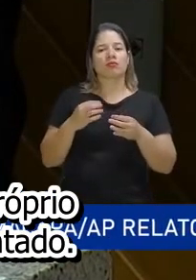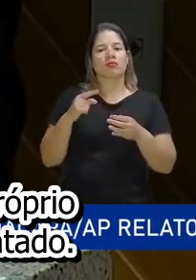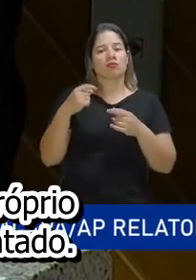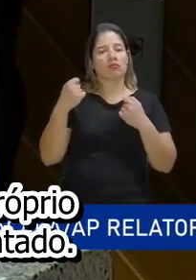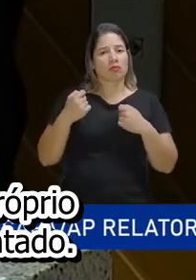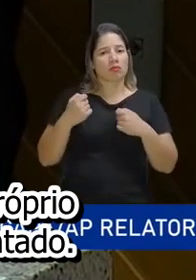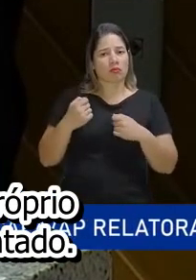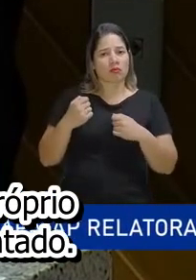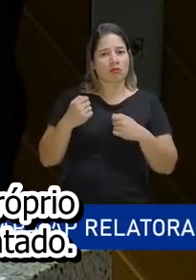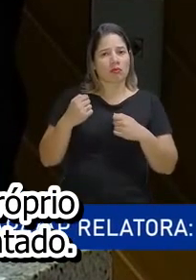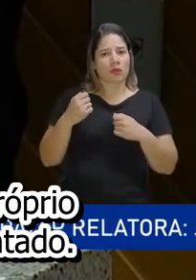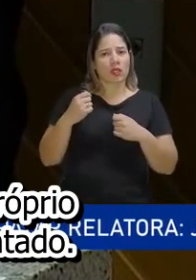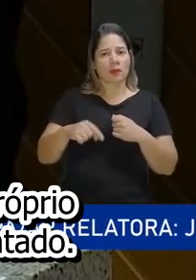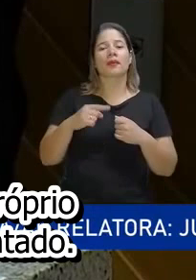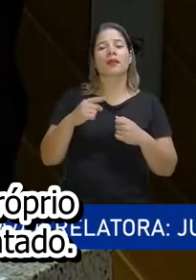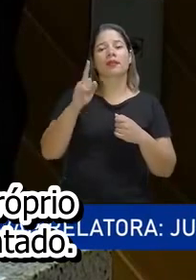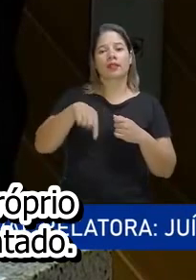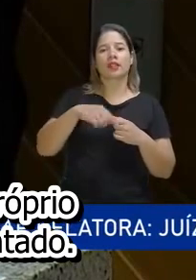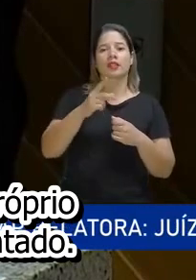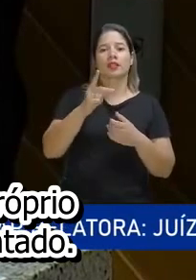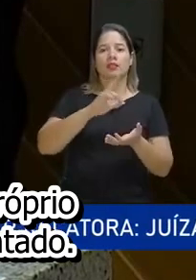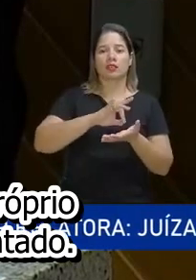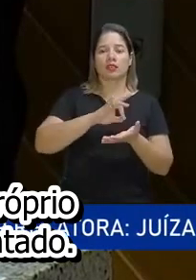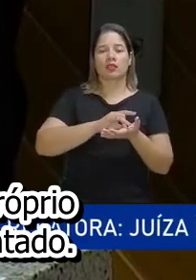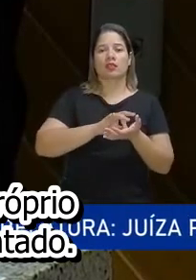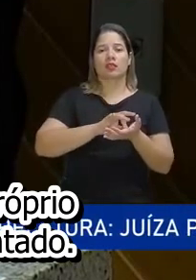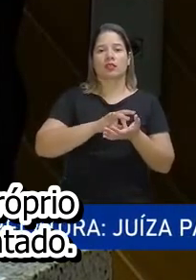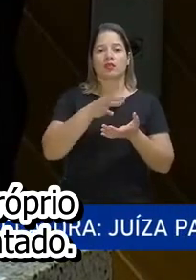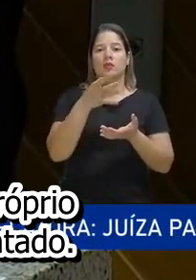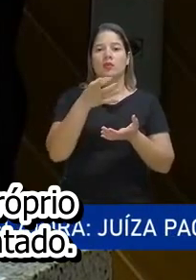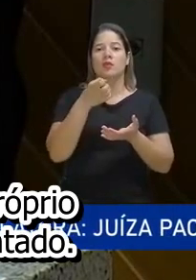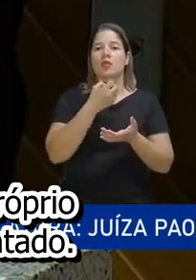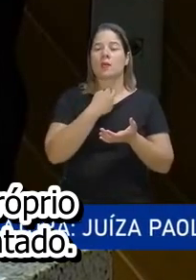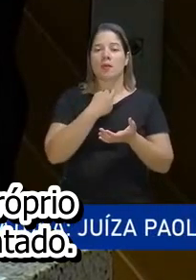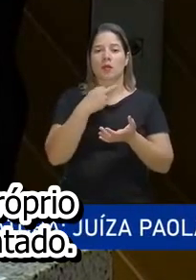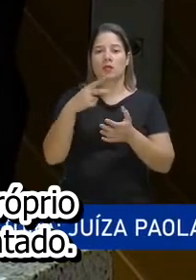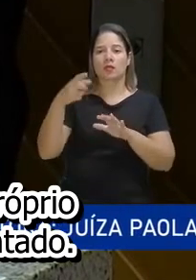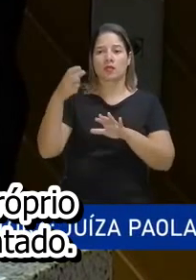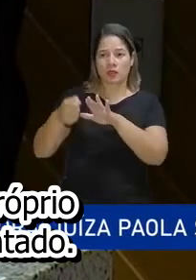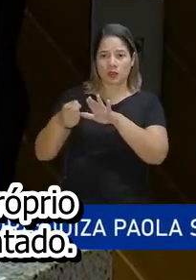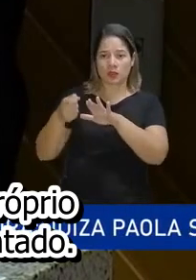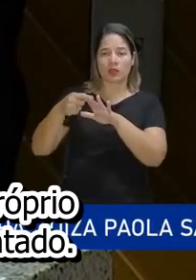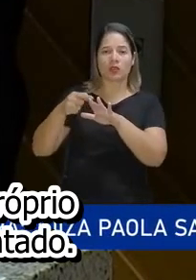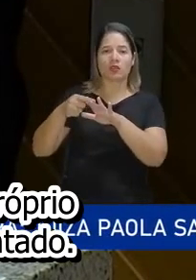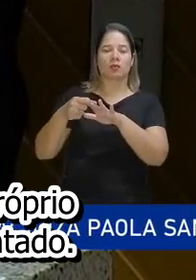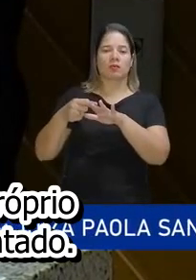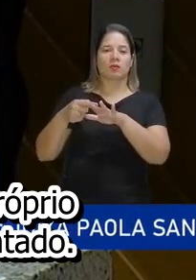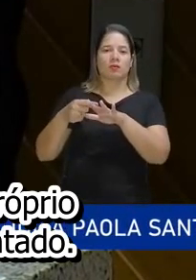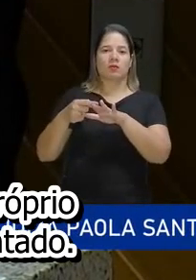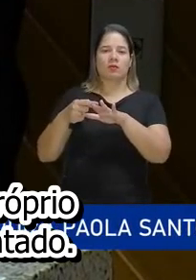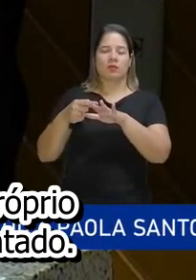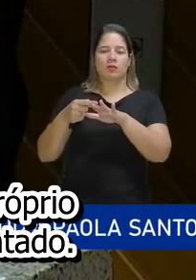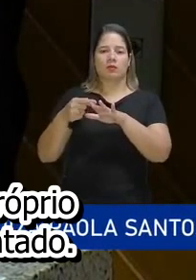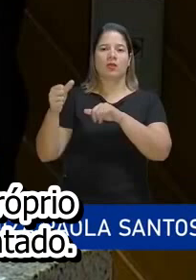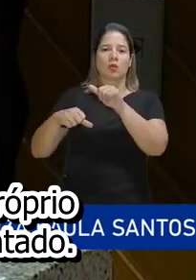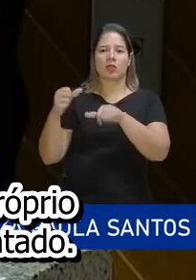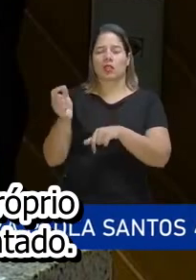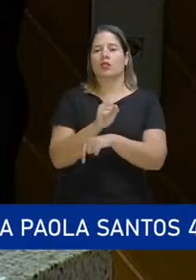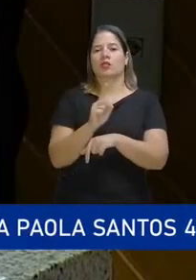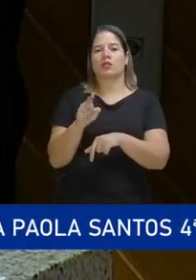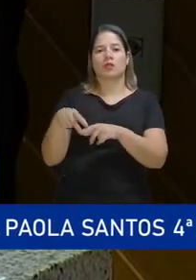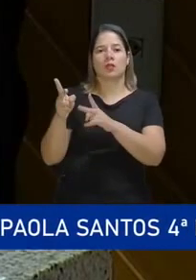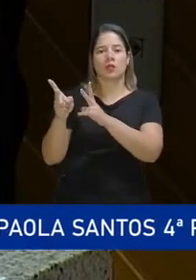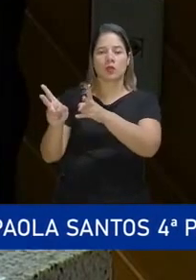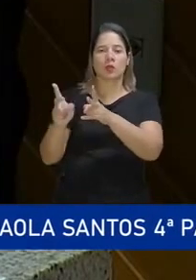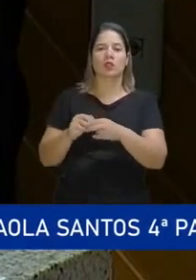pelas razões expostas no próprio voto, do qual li e encontra-se muito bem